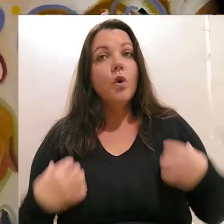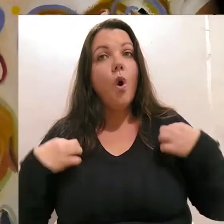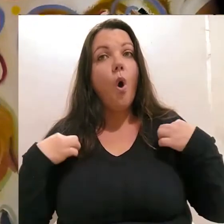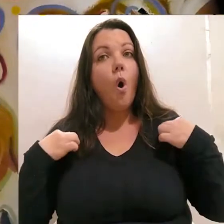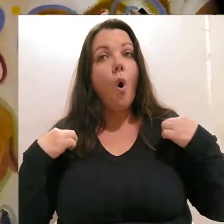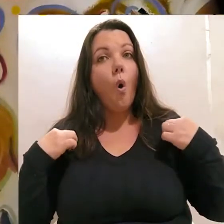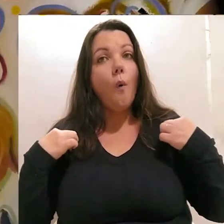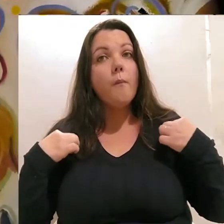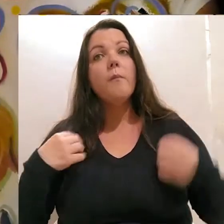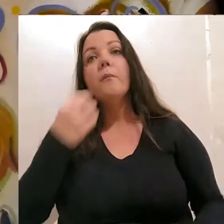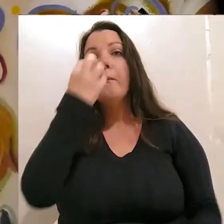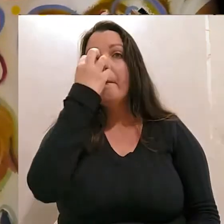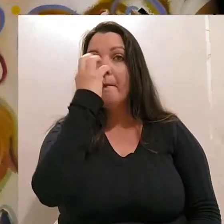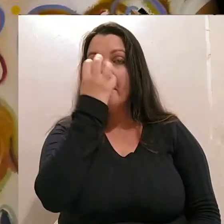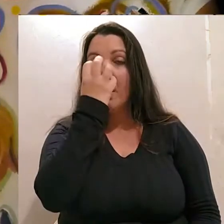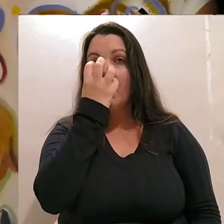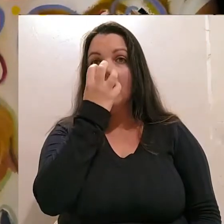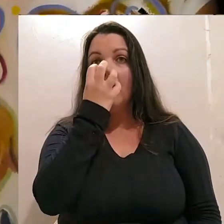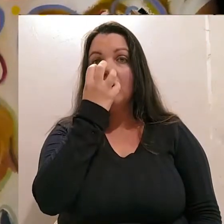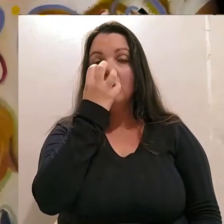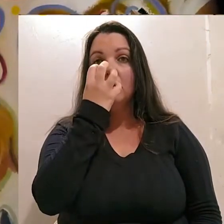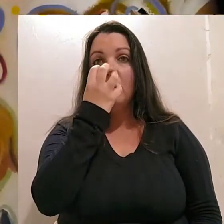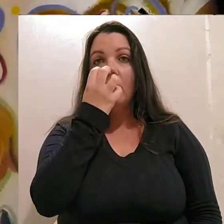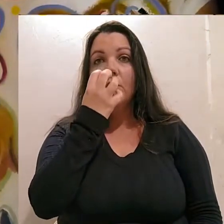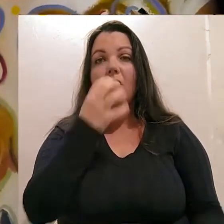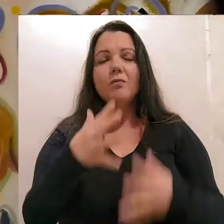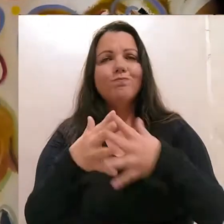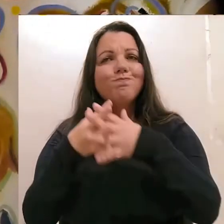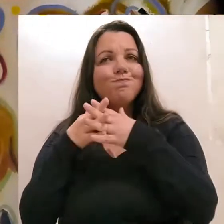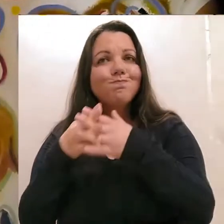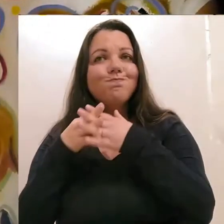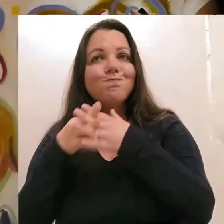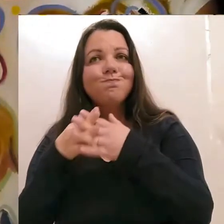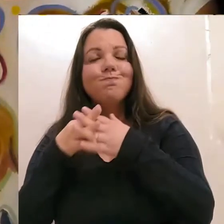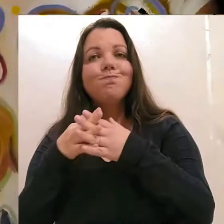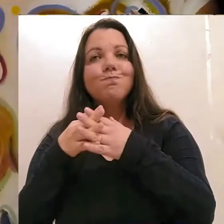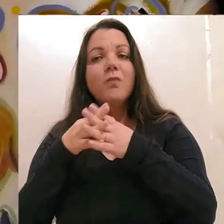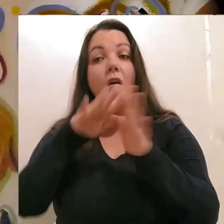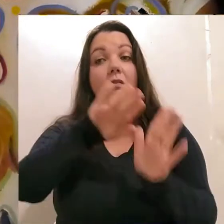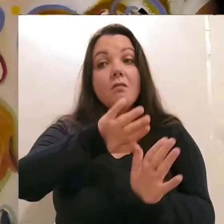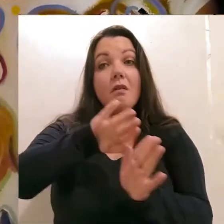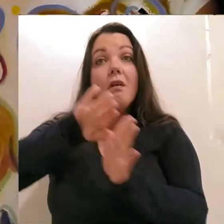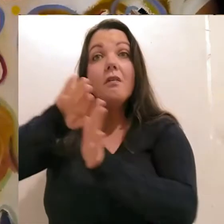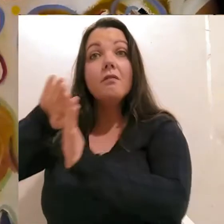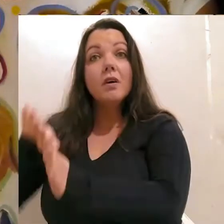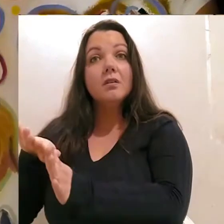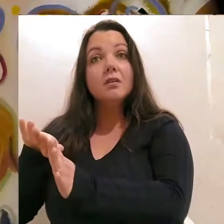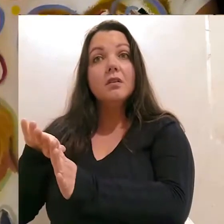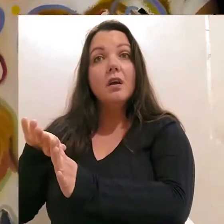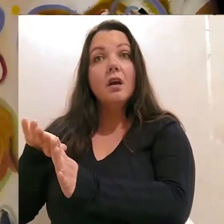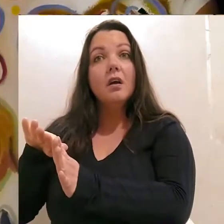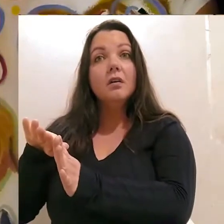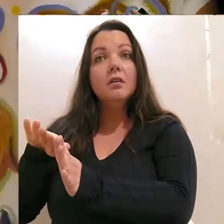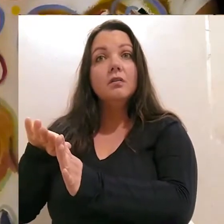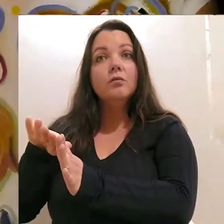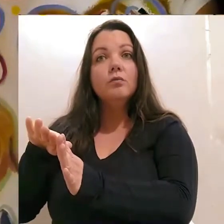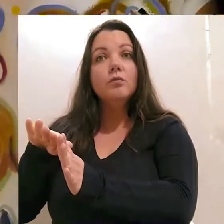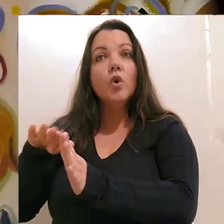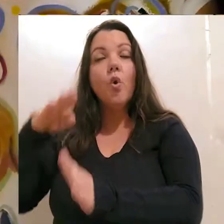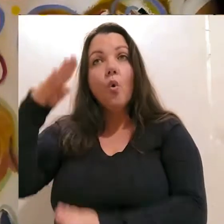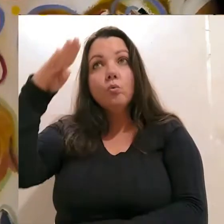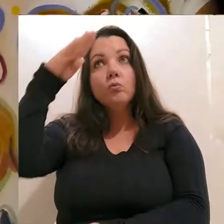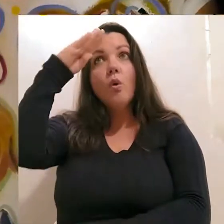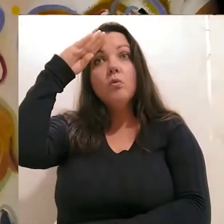palhaço né para desviar a atenção da Tropa né e naturalmente do